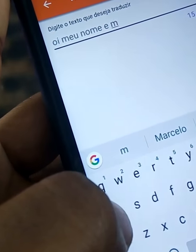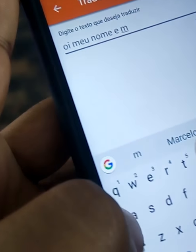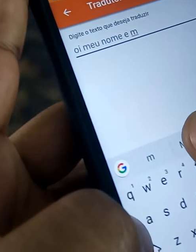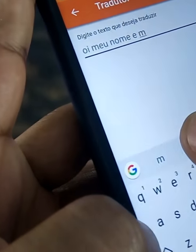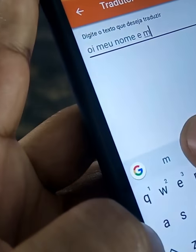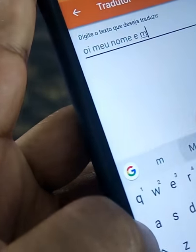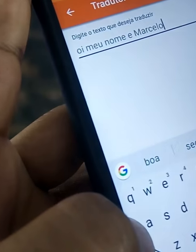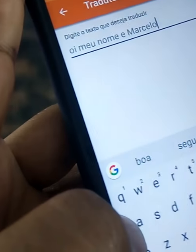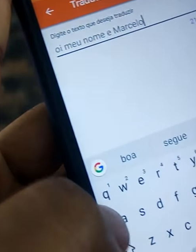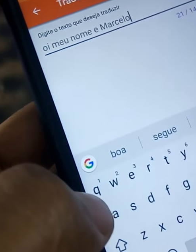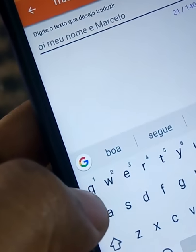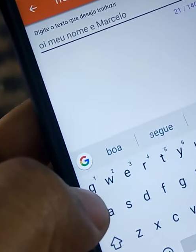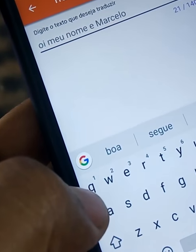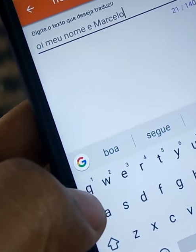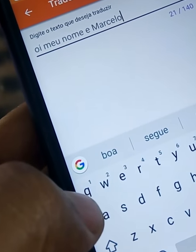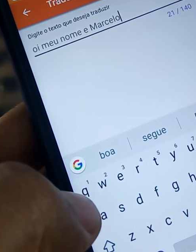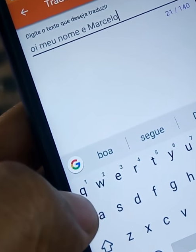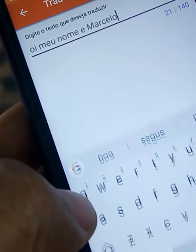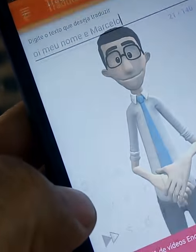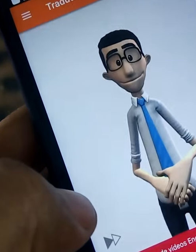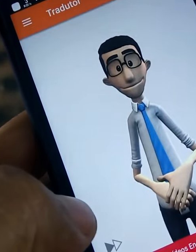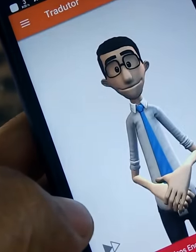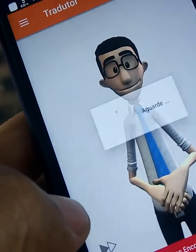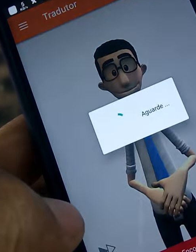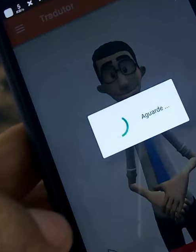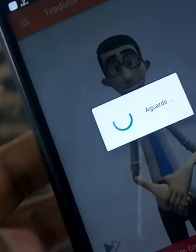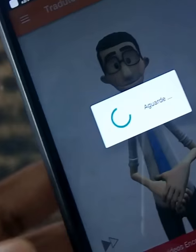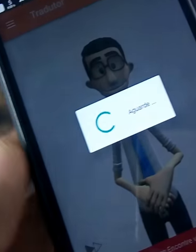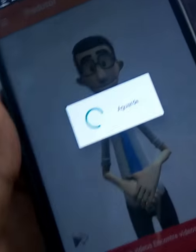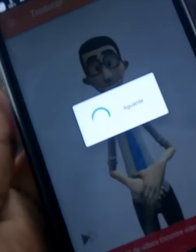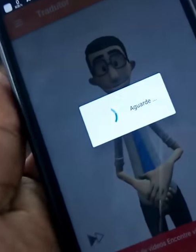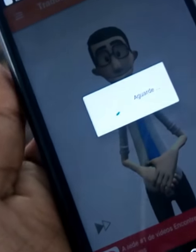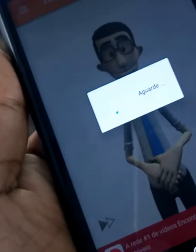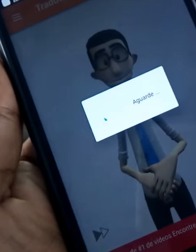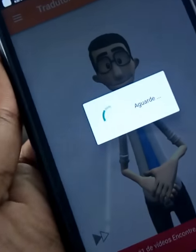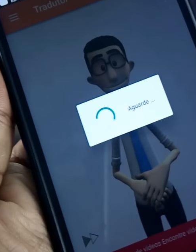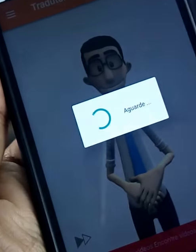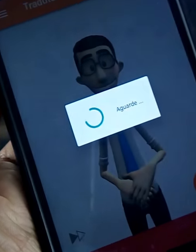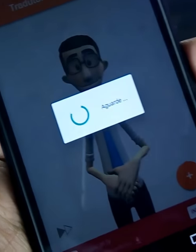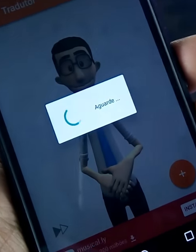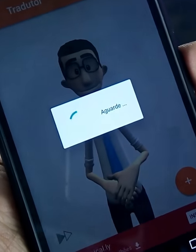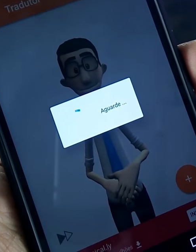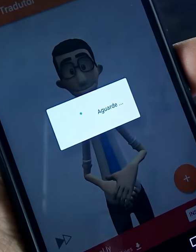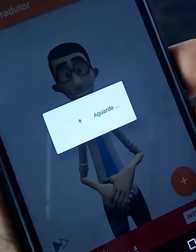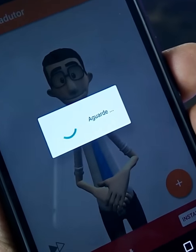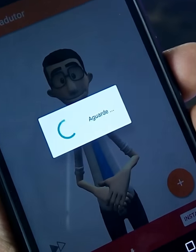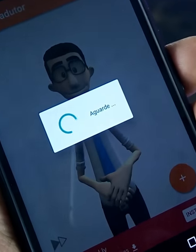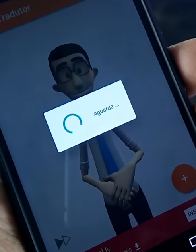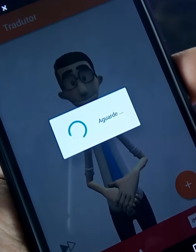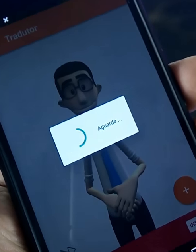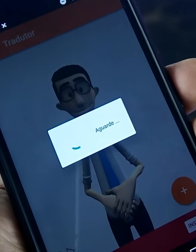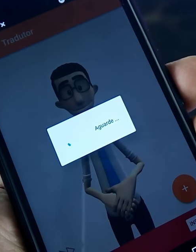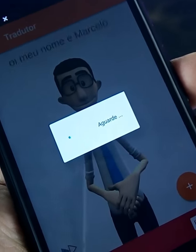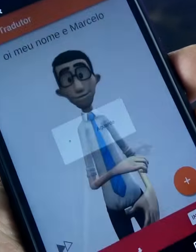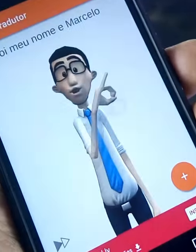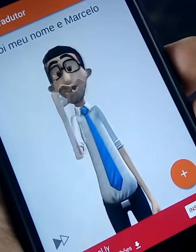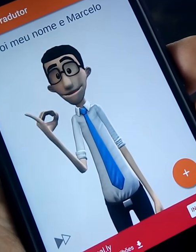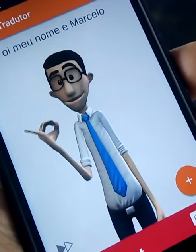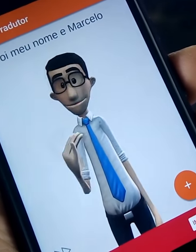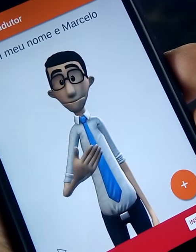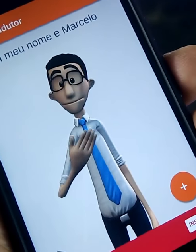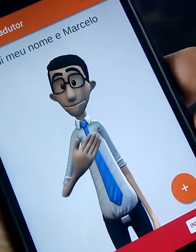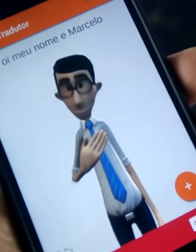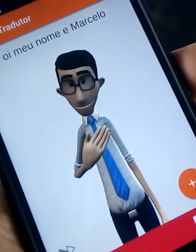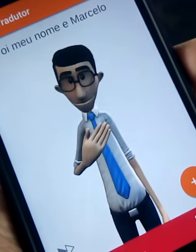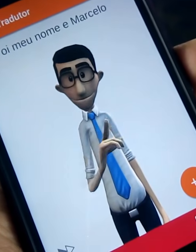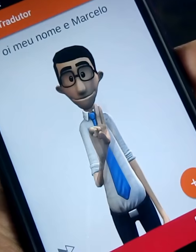É... Marcelo aqui. Pronto. E vou mandar. Aí ele vai fazer aqui a leitura do texto que eu digitei, né? E vai